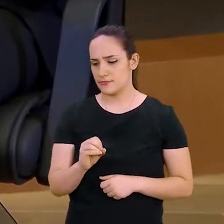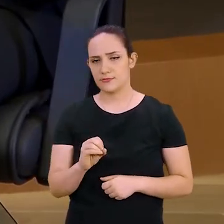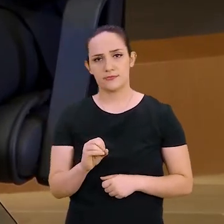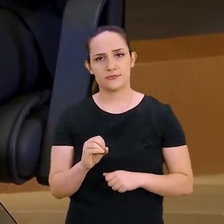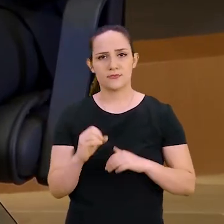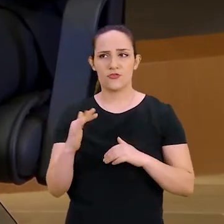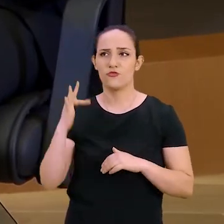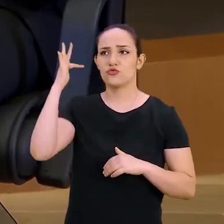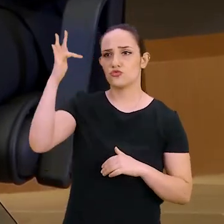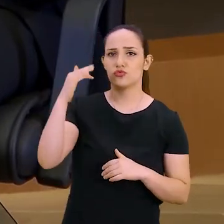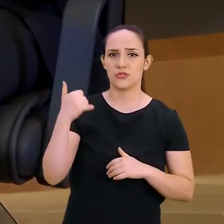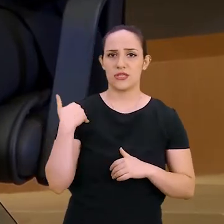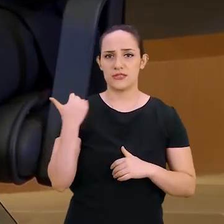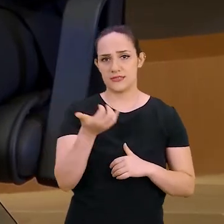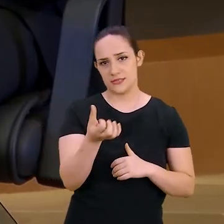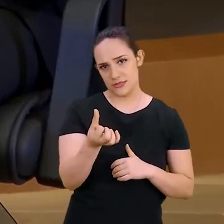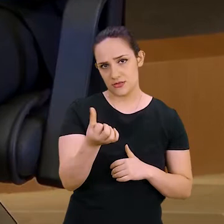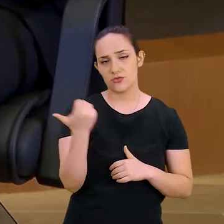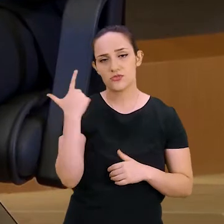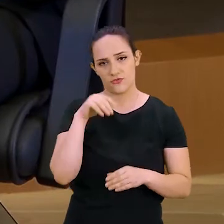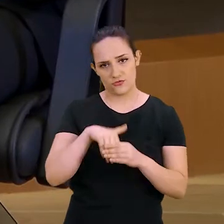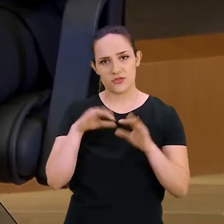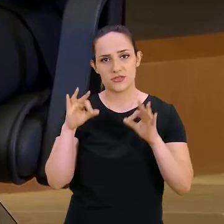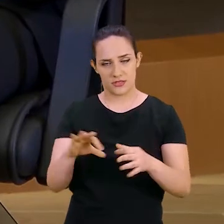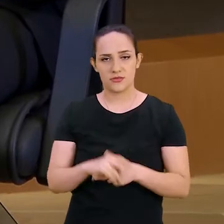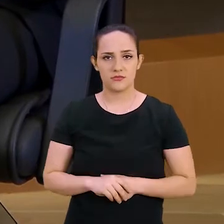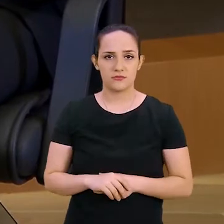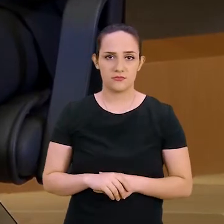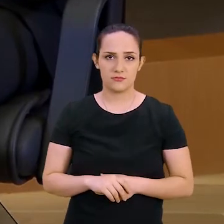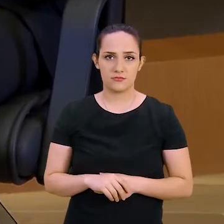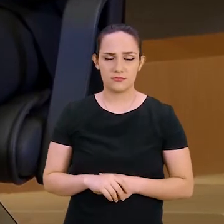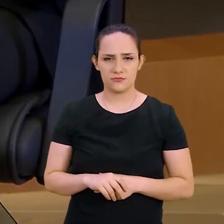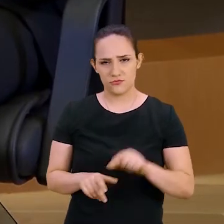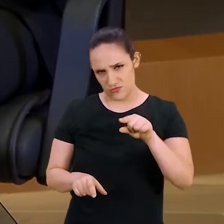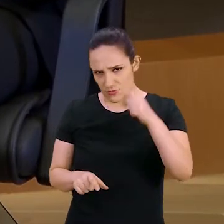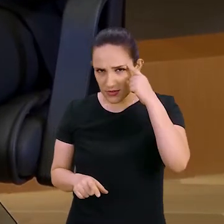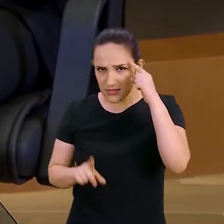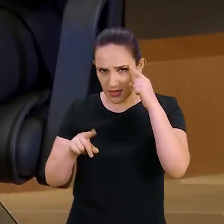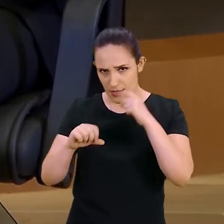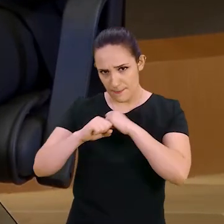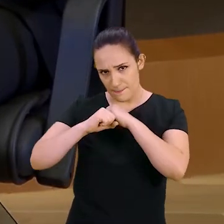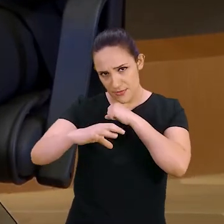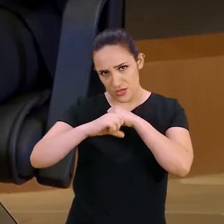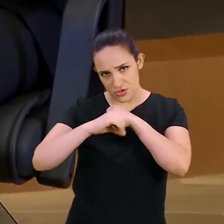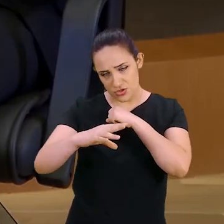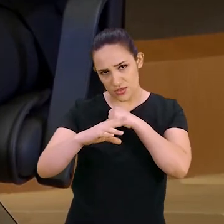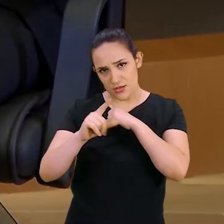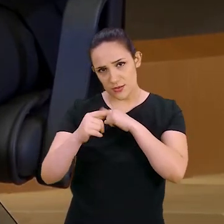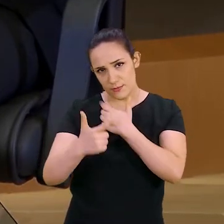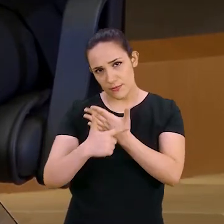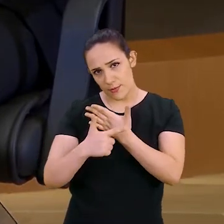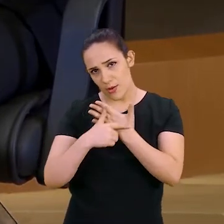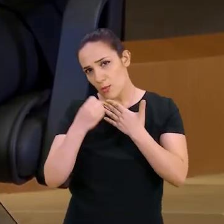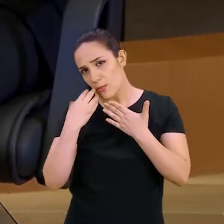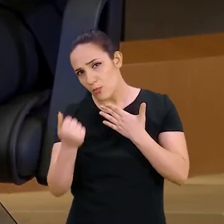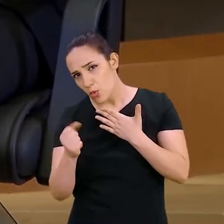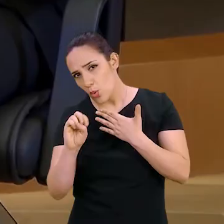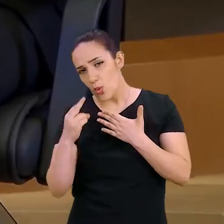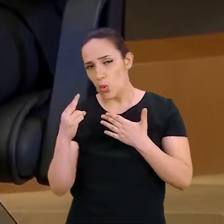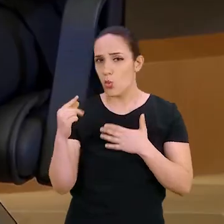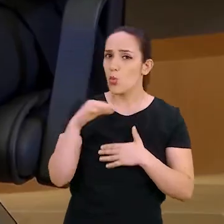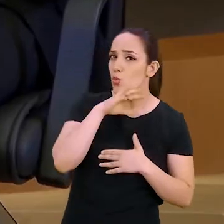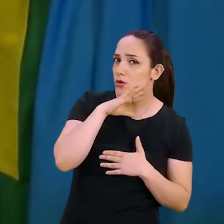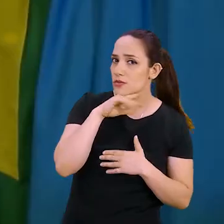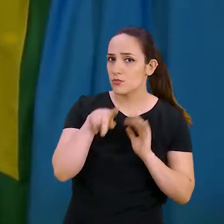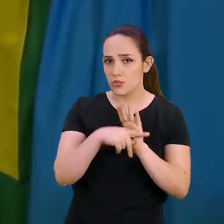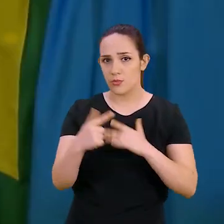anos logo terão 16, logo estarão votando. A senhora acredita que a mídia tem exercido um papel favorável ou